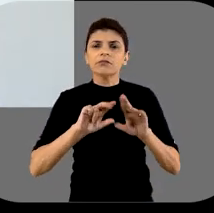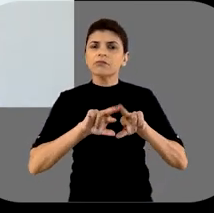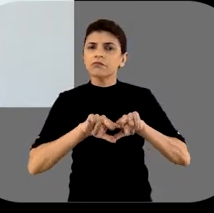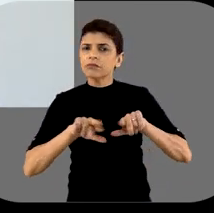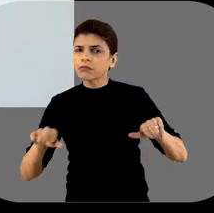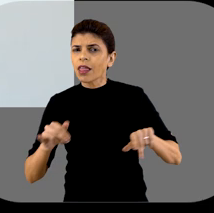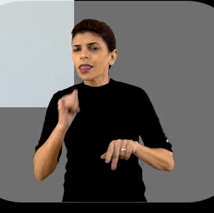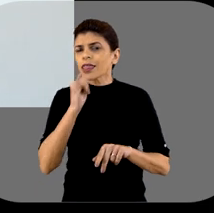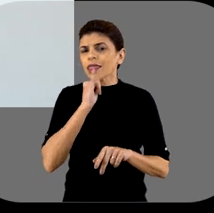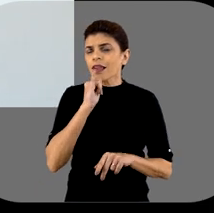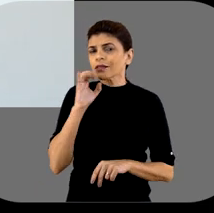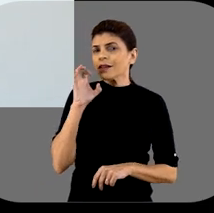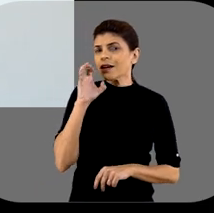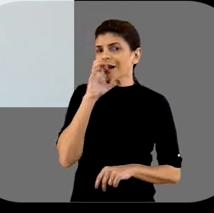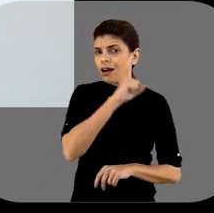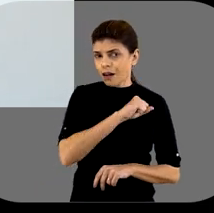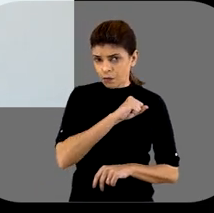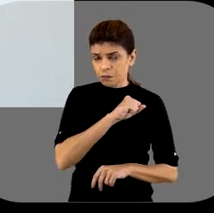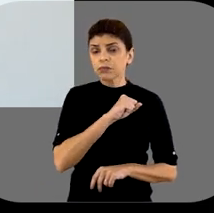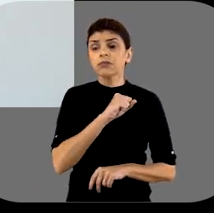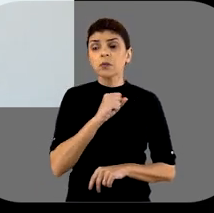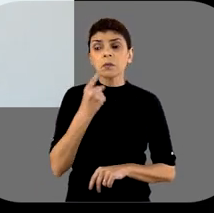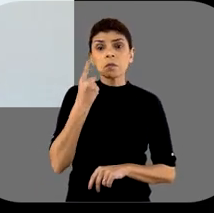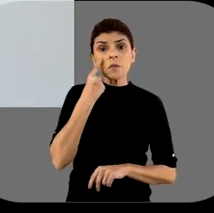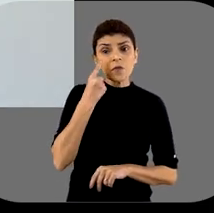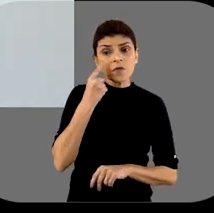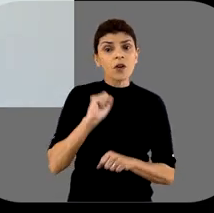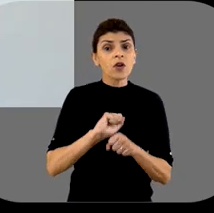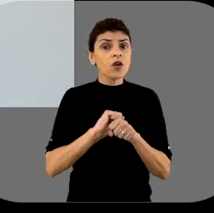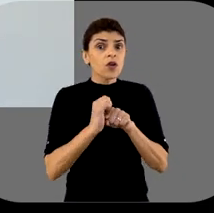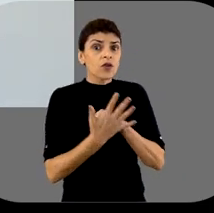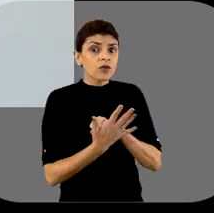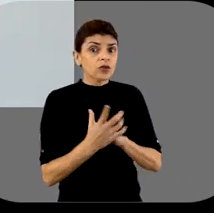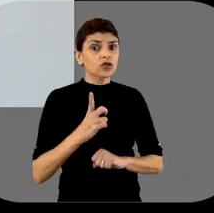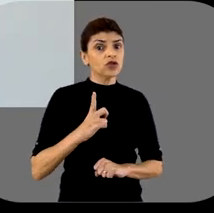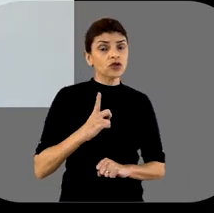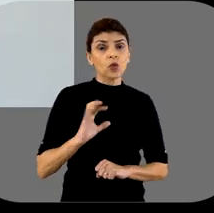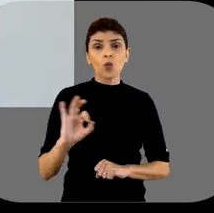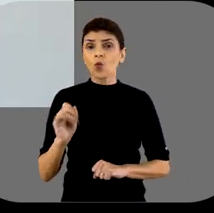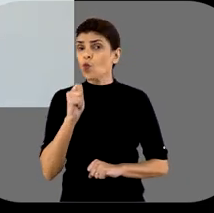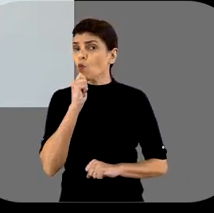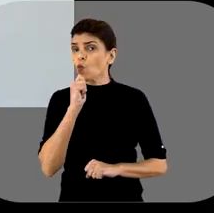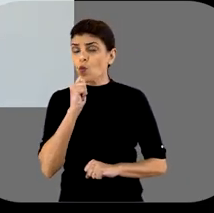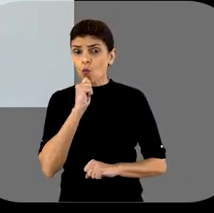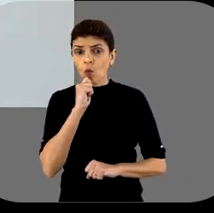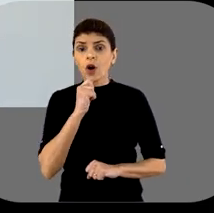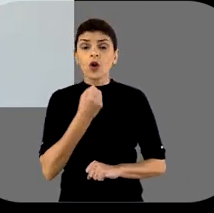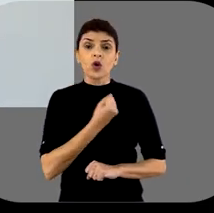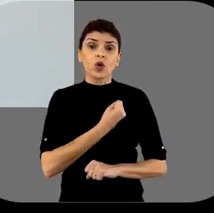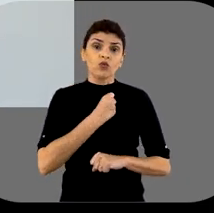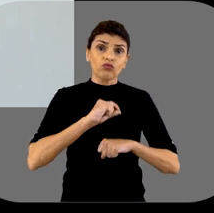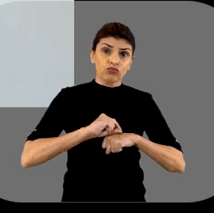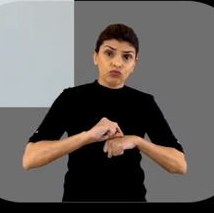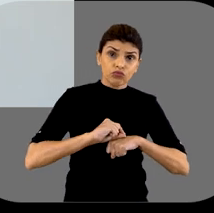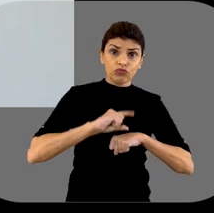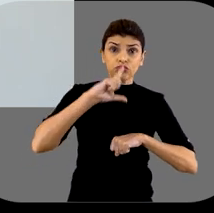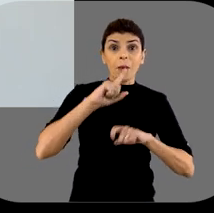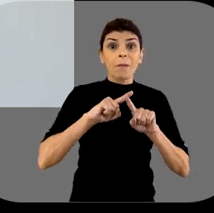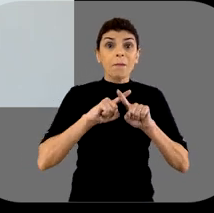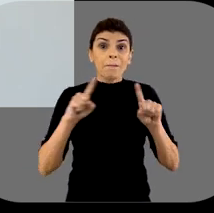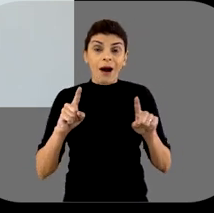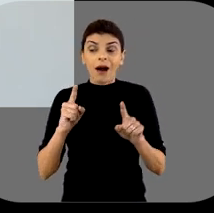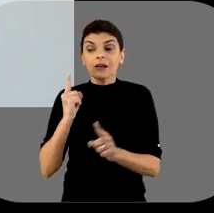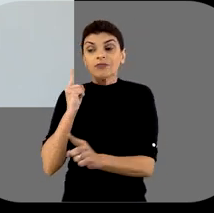a acurácia dos testes rápidos de anticorpos para a COVID-19, que não tem uma sensibilidade muito alta